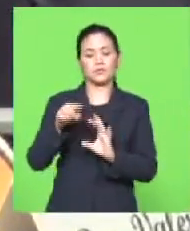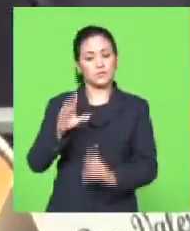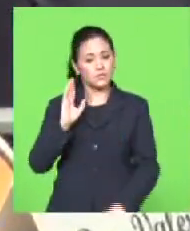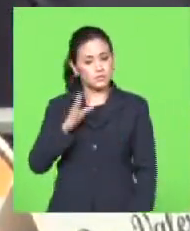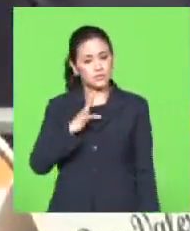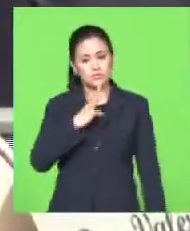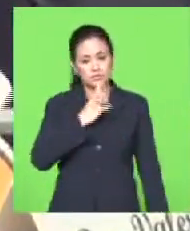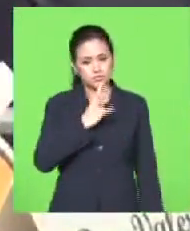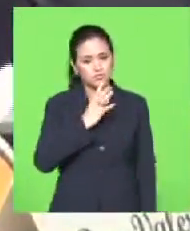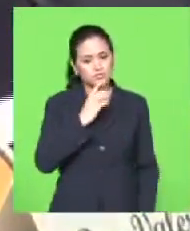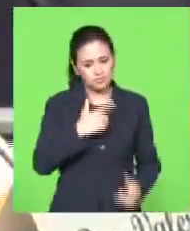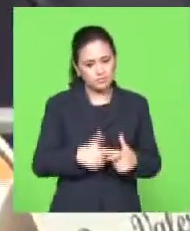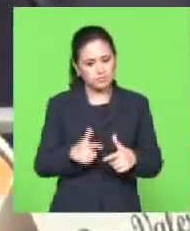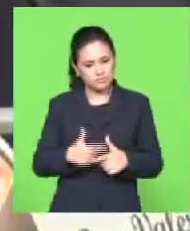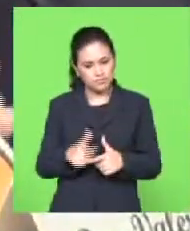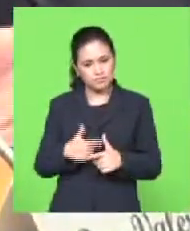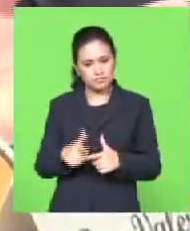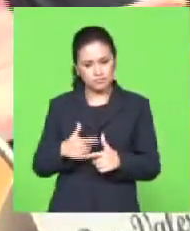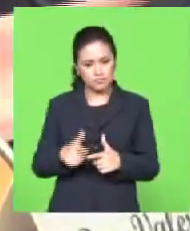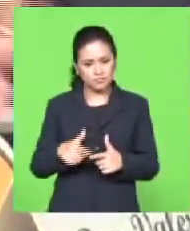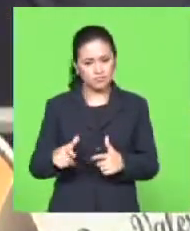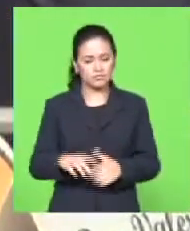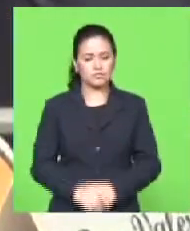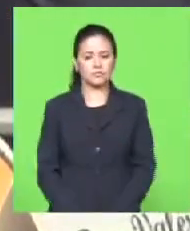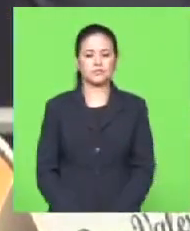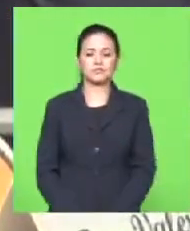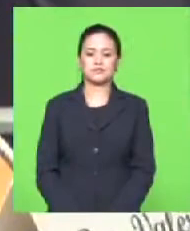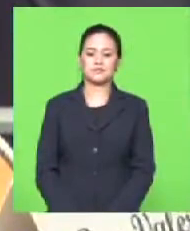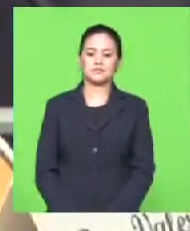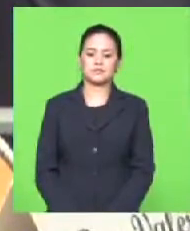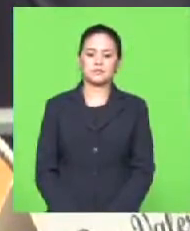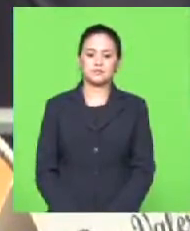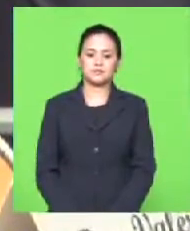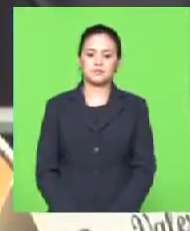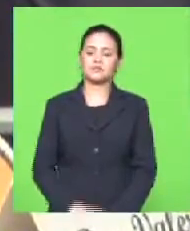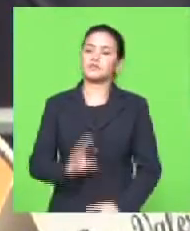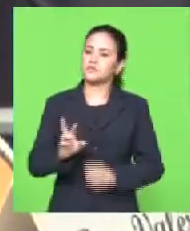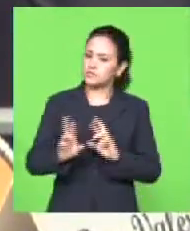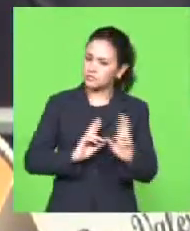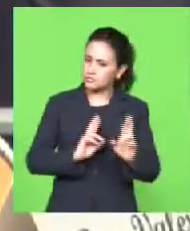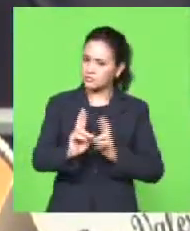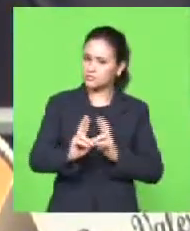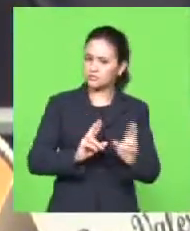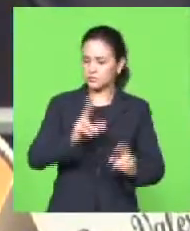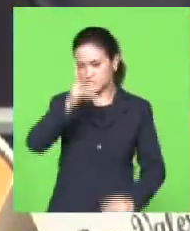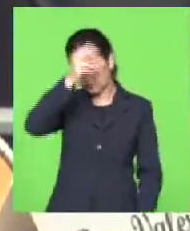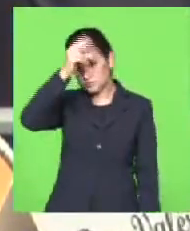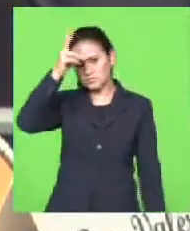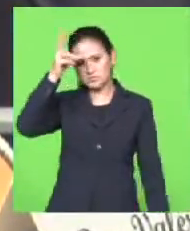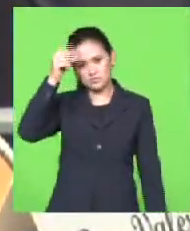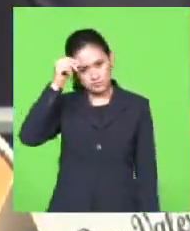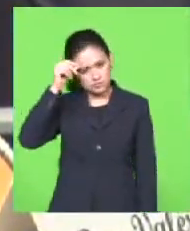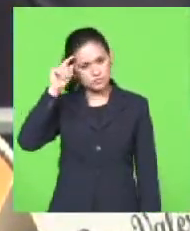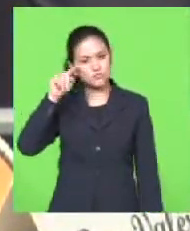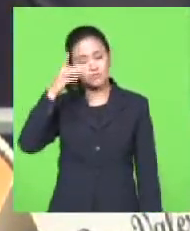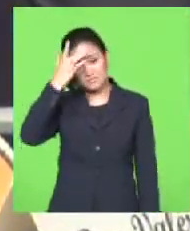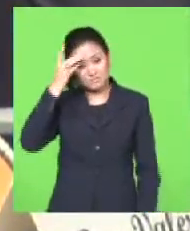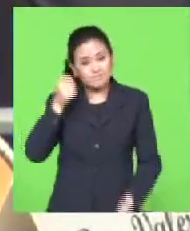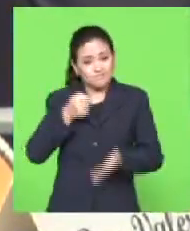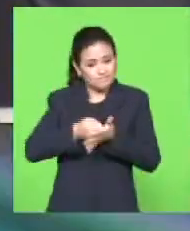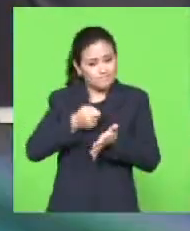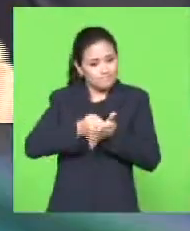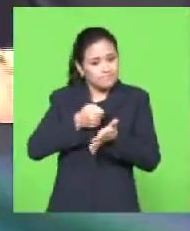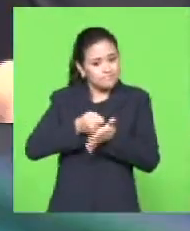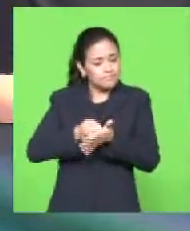conhecimento do problema, e tem, né, já uma relação com o prefeito, que deve ser uma das pessoas mais cobradas em relação à questão